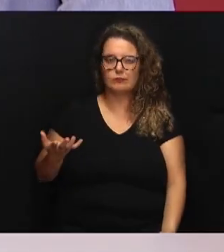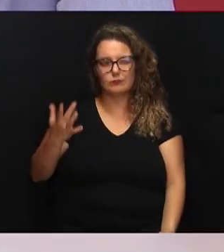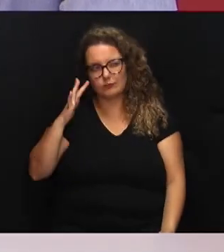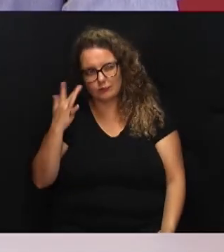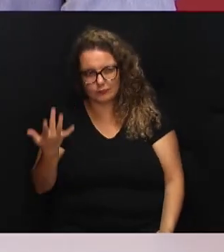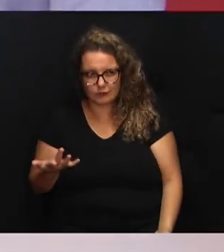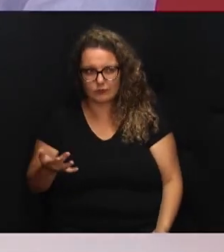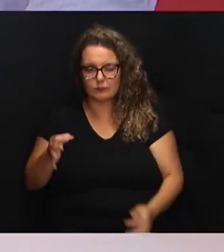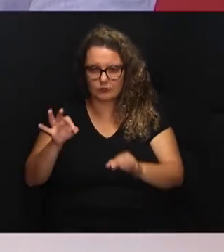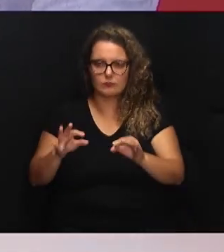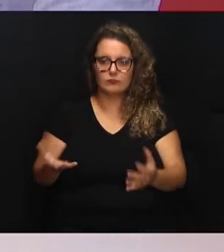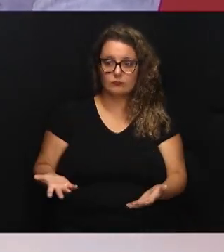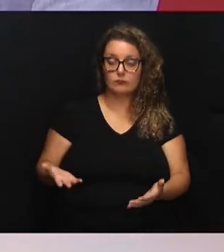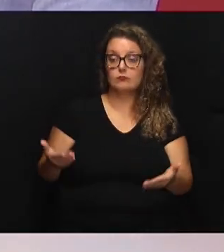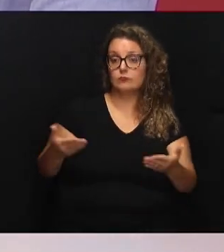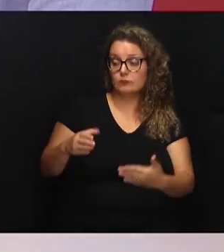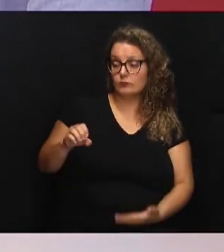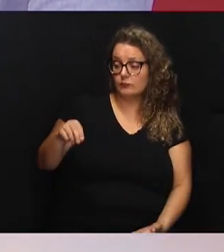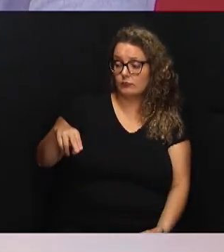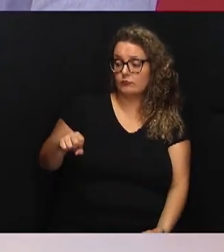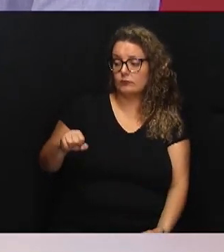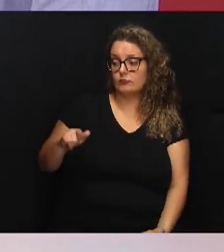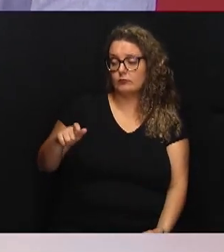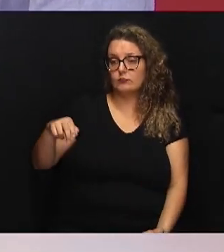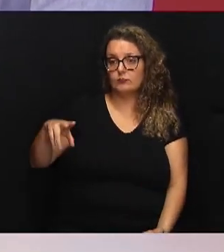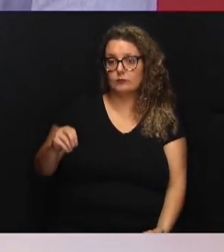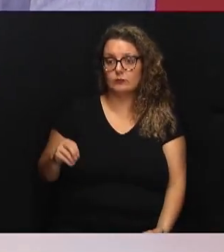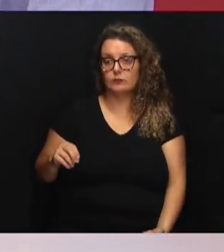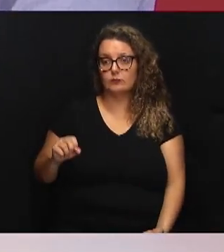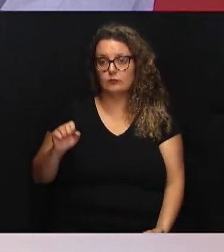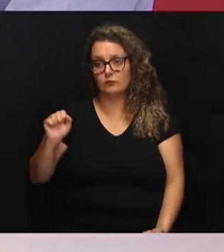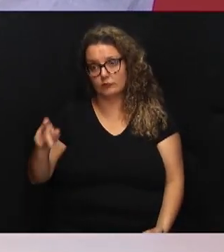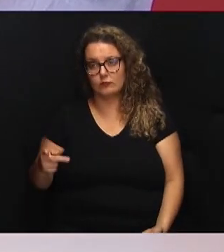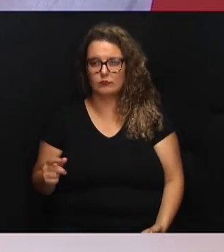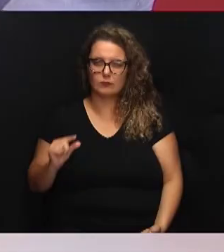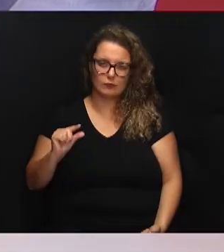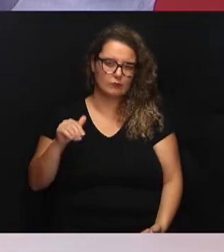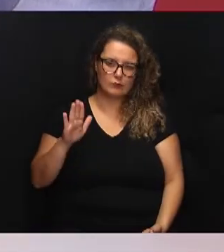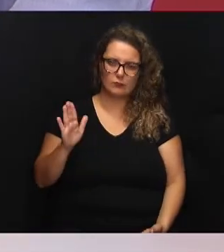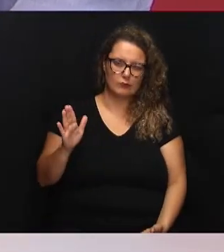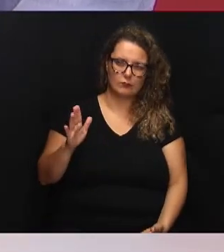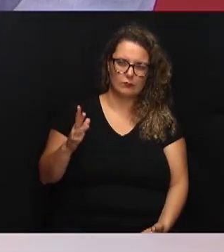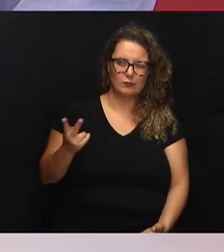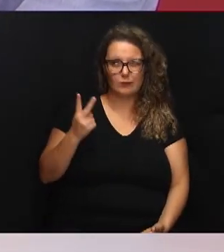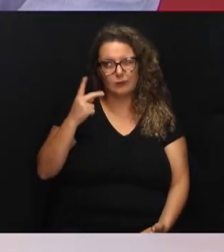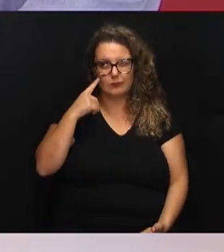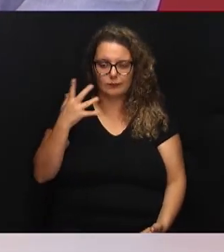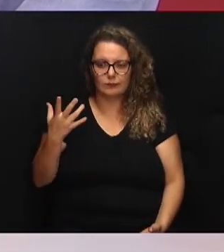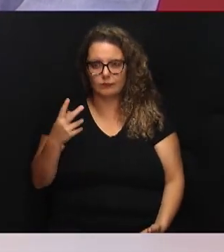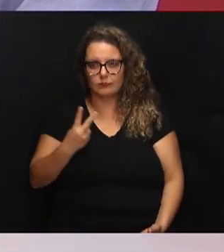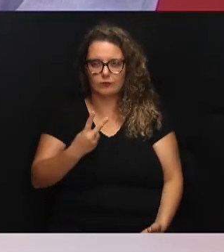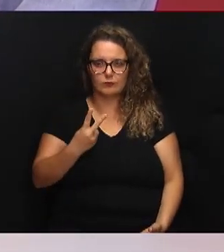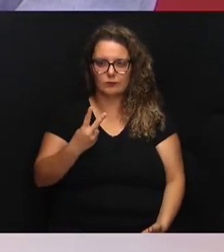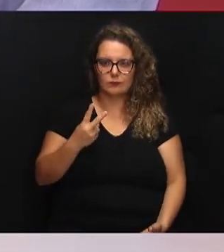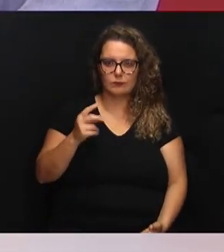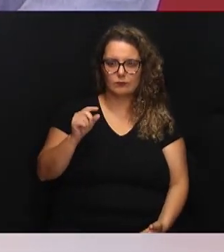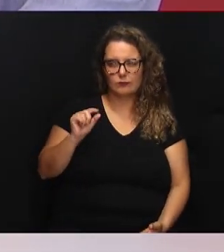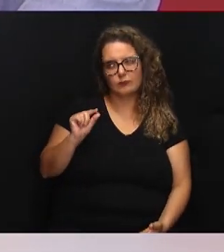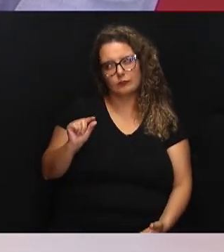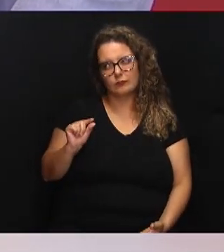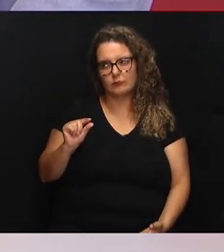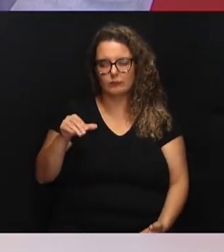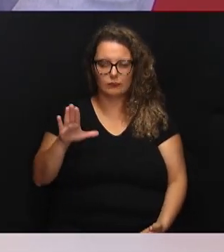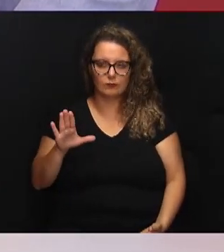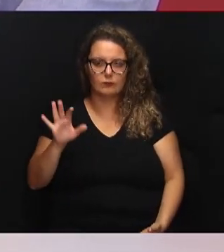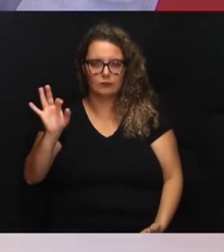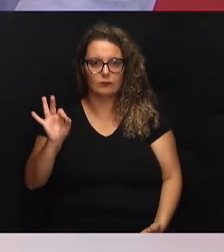Mas hoje o consignado para o aposentado está um pouquinho acima de, vou falar um valor meio geral aqui, 2% e pouco ao mês. Né?